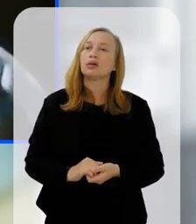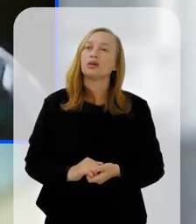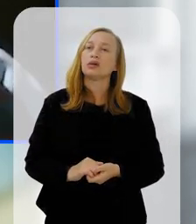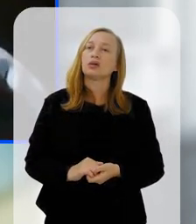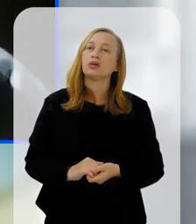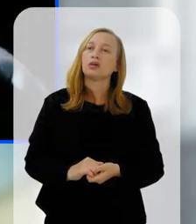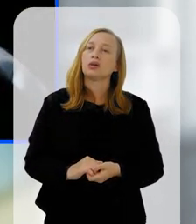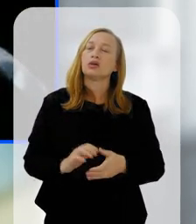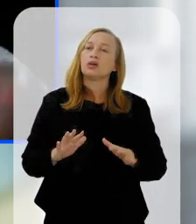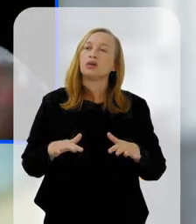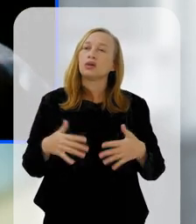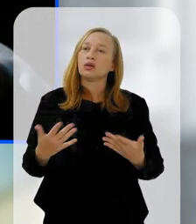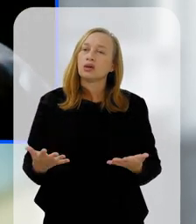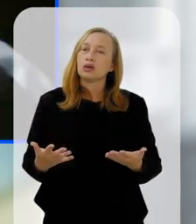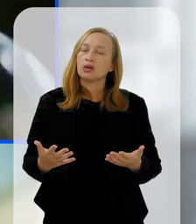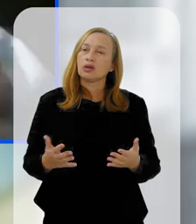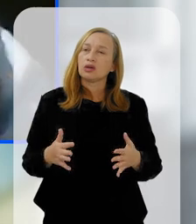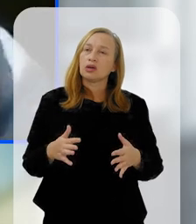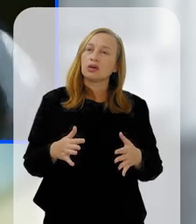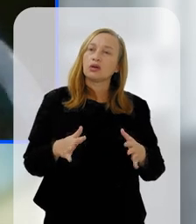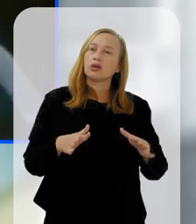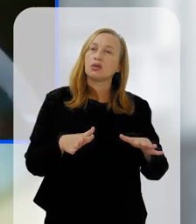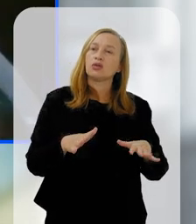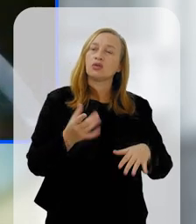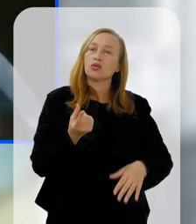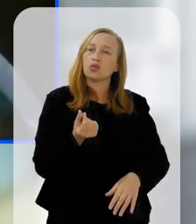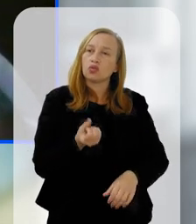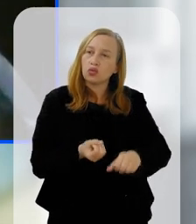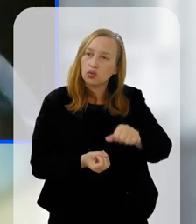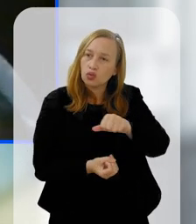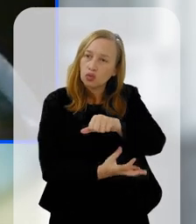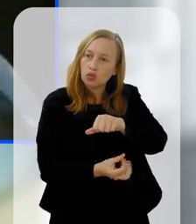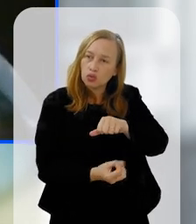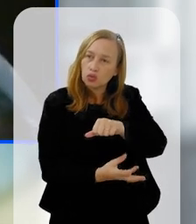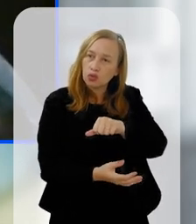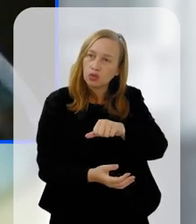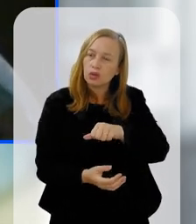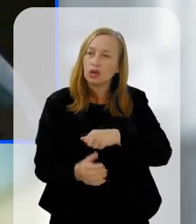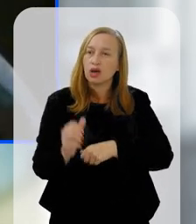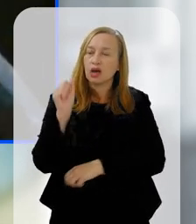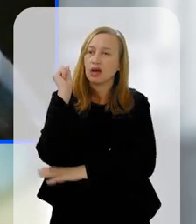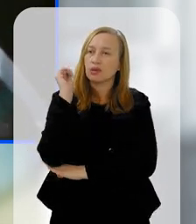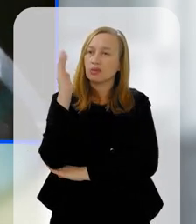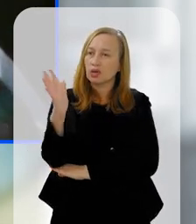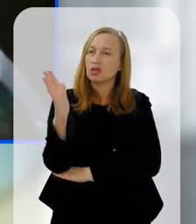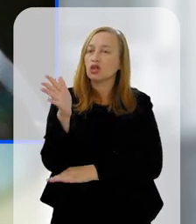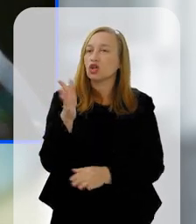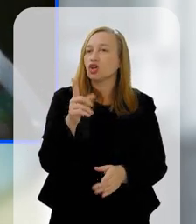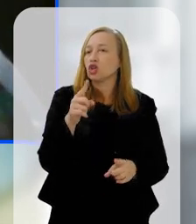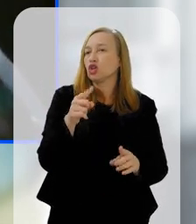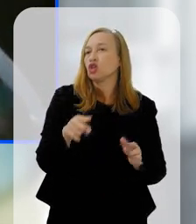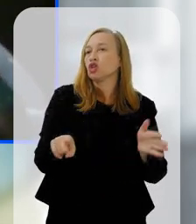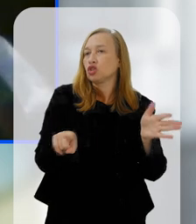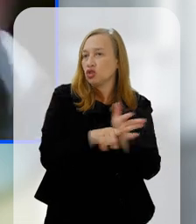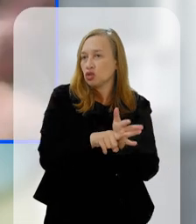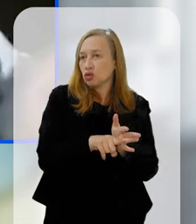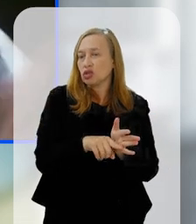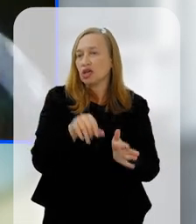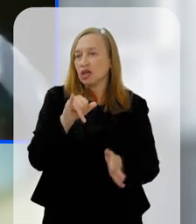estimular, diz quais são os fundos ambientais que devem participar, até descontos no IPTU,